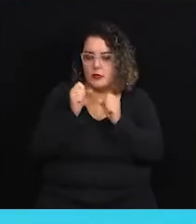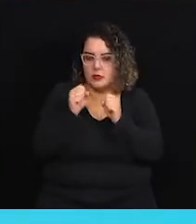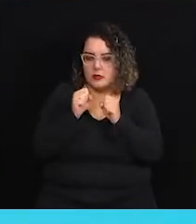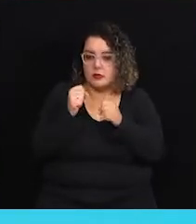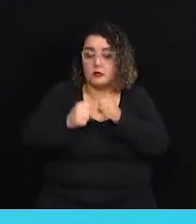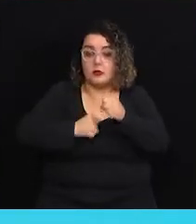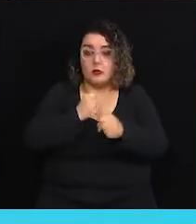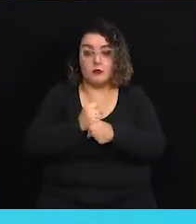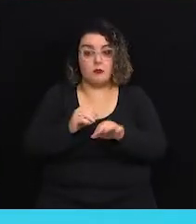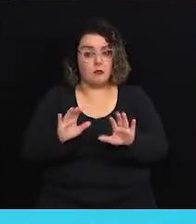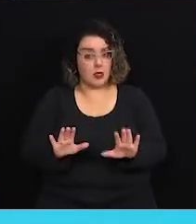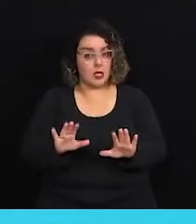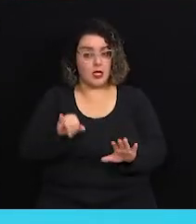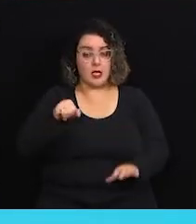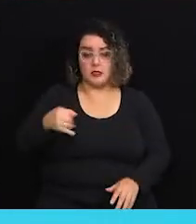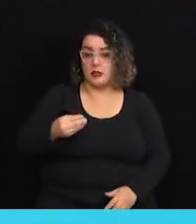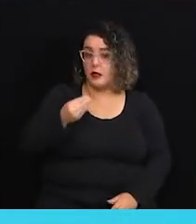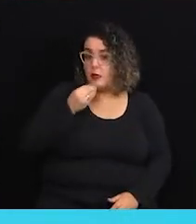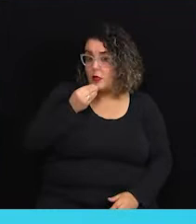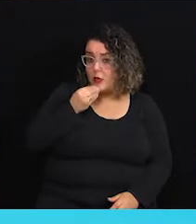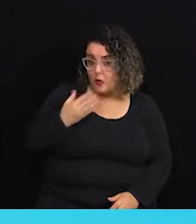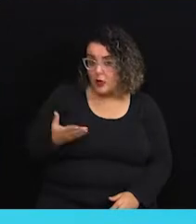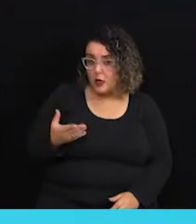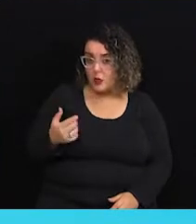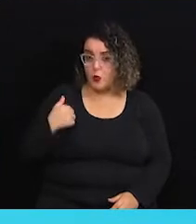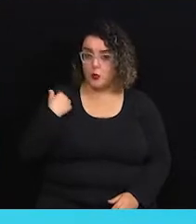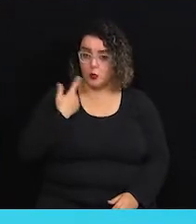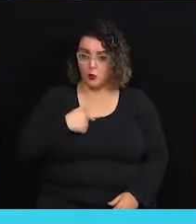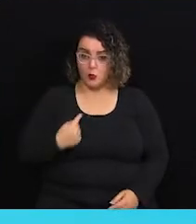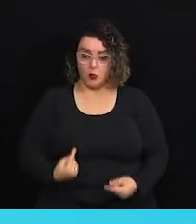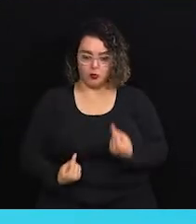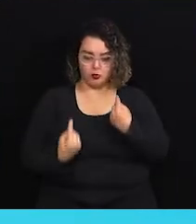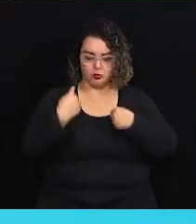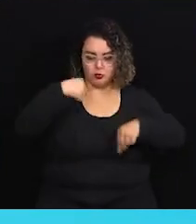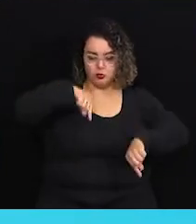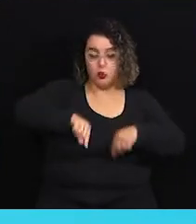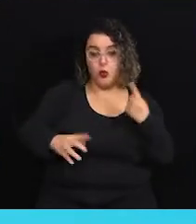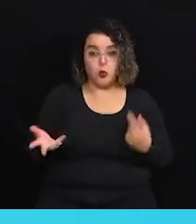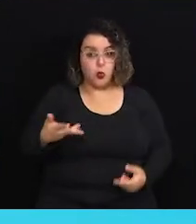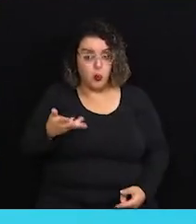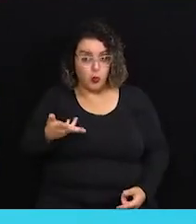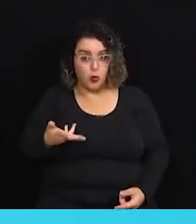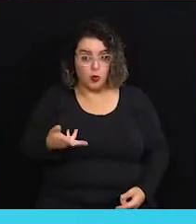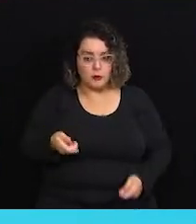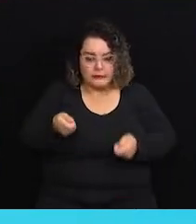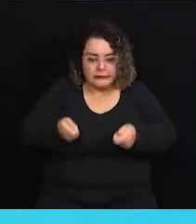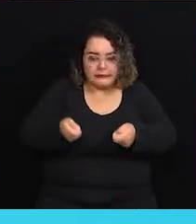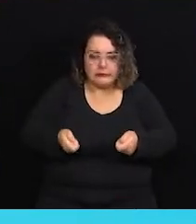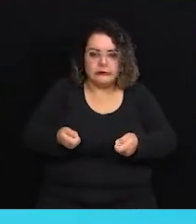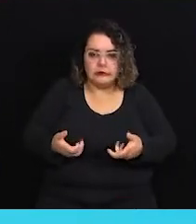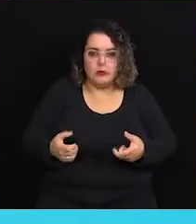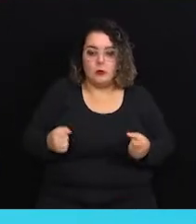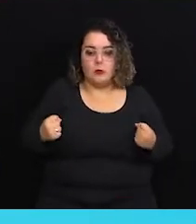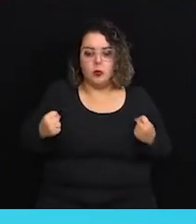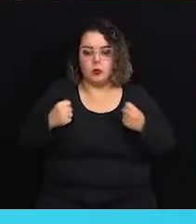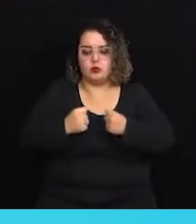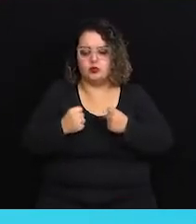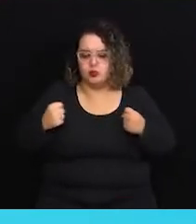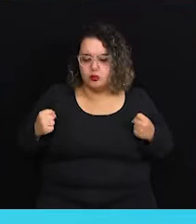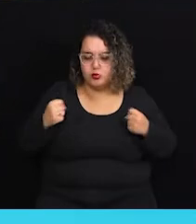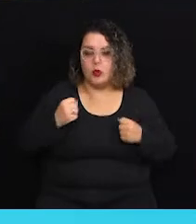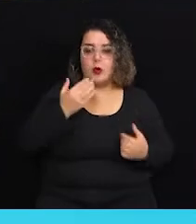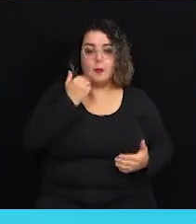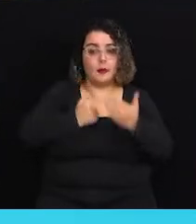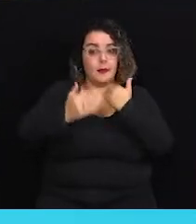ano. Mas, se a gente aproveitar o nosso metabolismo acelerado para pegar firme numa atividade física, para